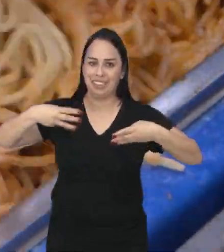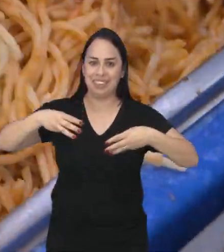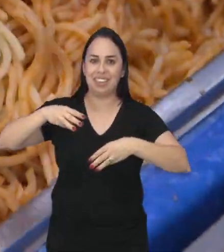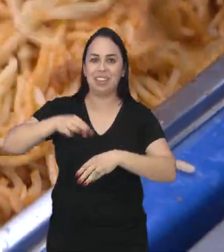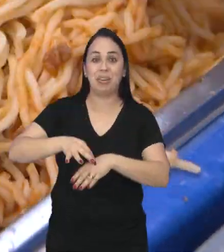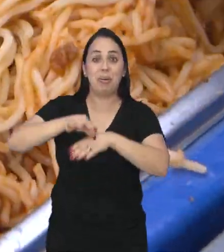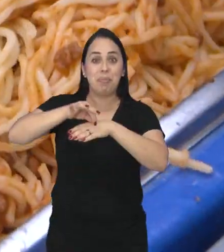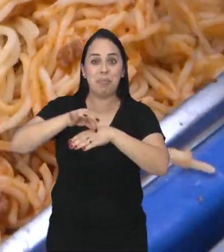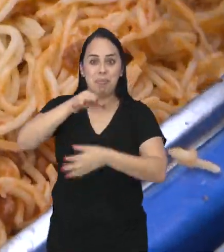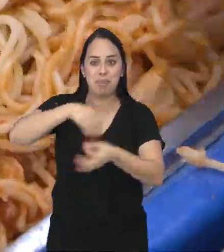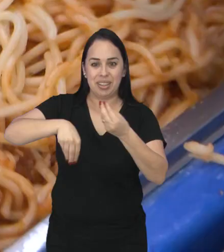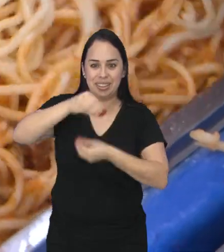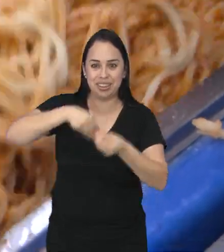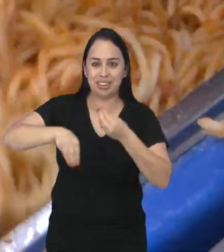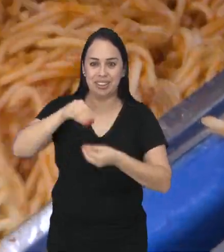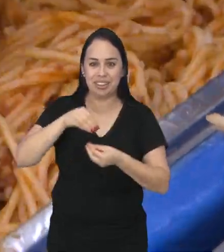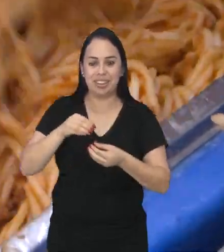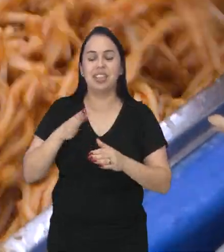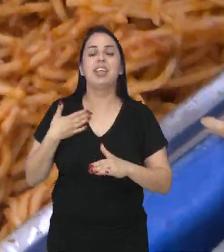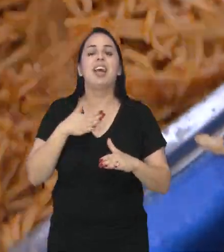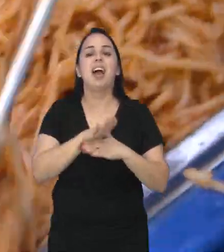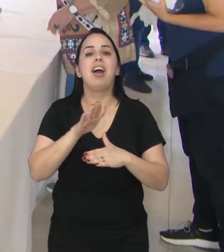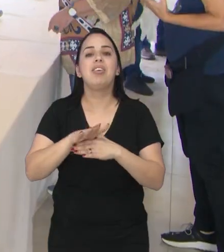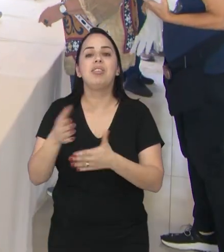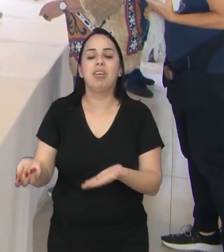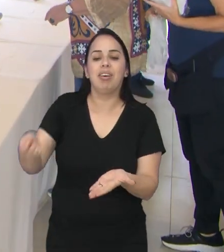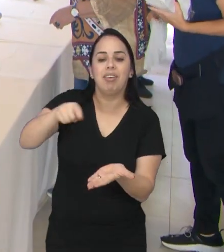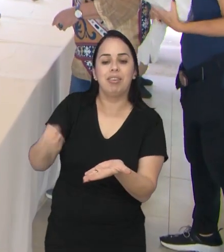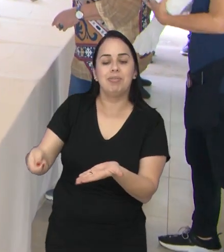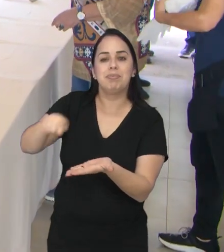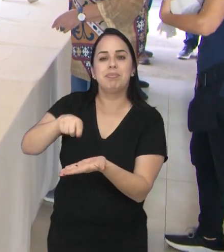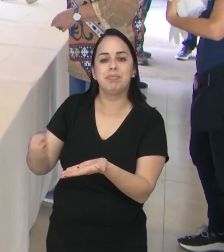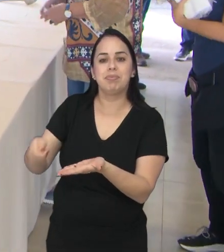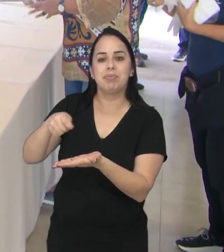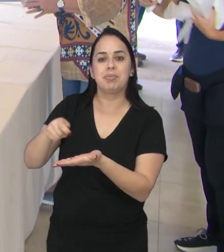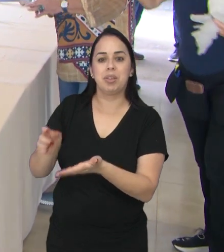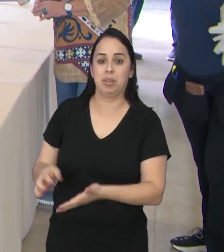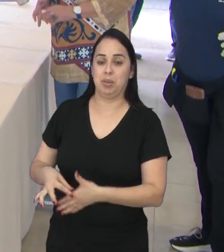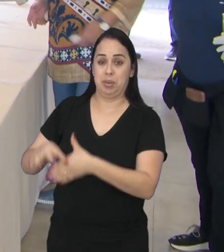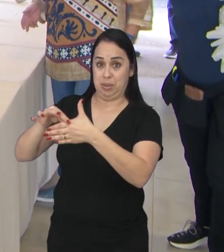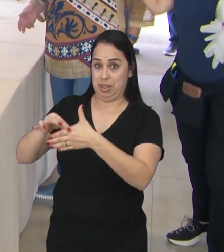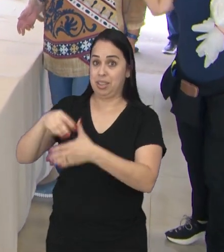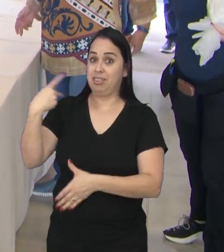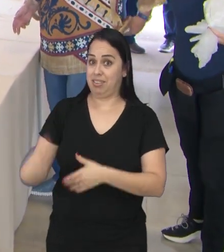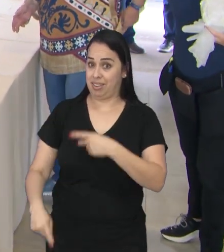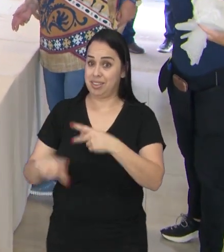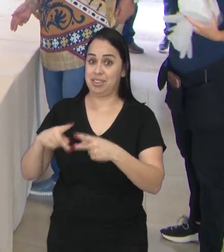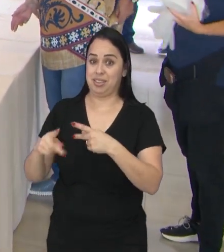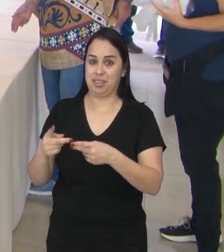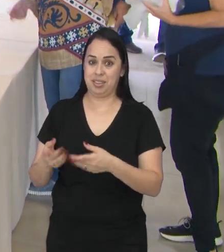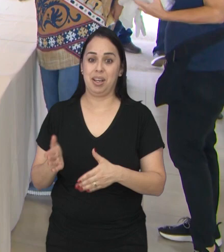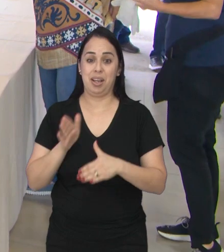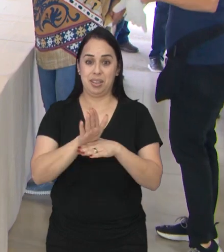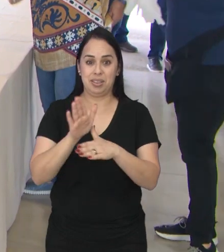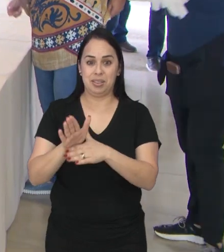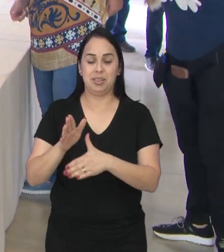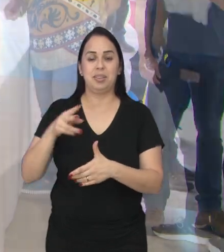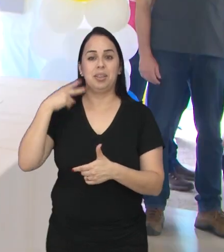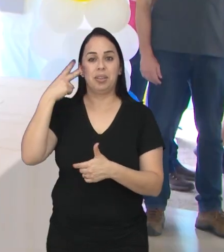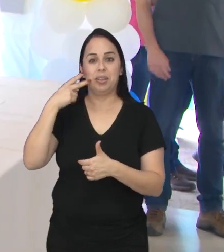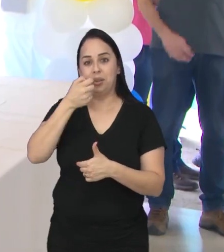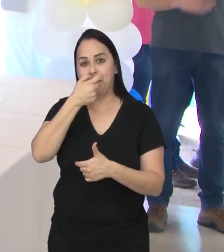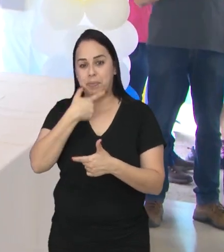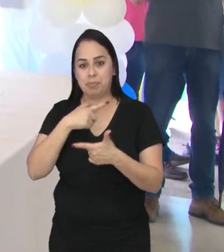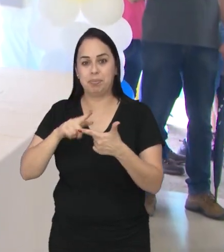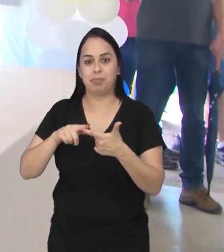macarronada bolonhesa no Novo Horizonte e quem ajudou a servir os trabalhadores foram as autoridades municipais